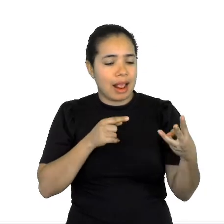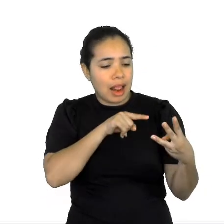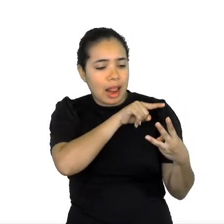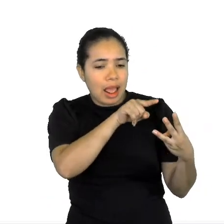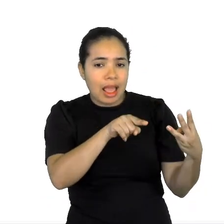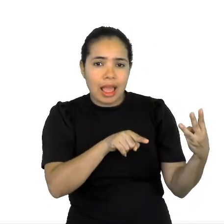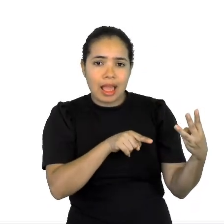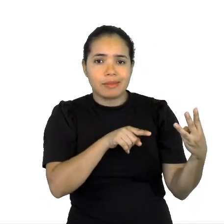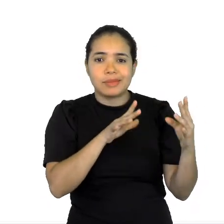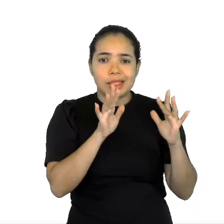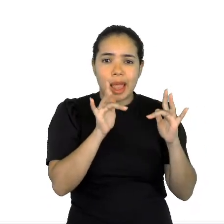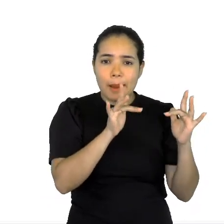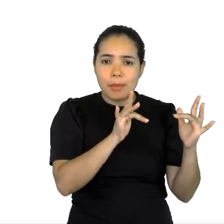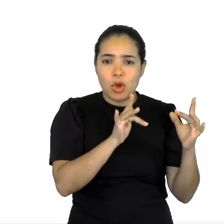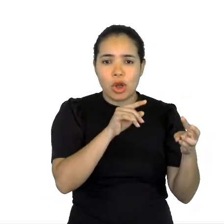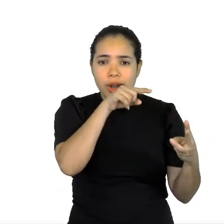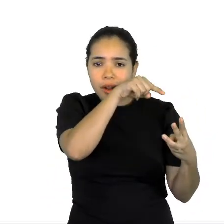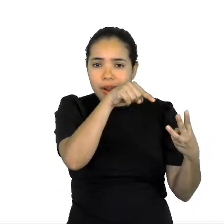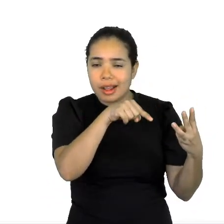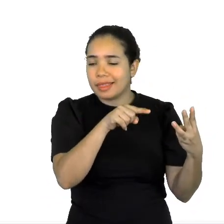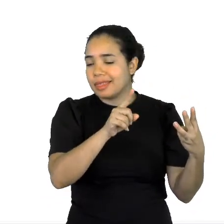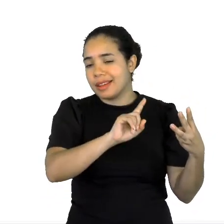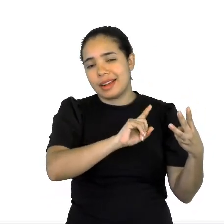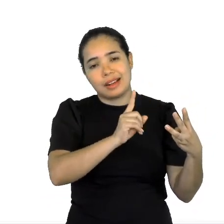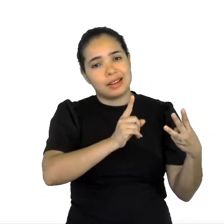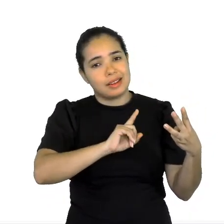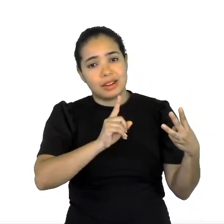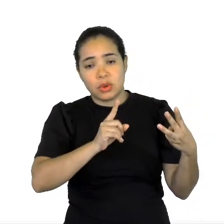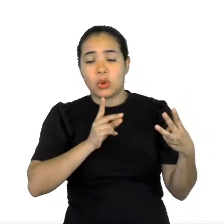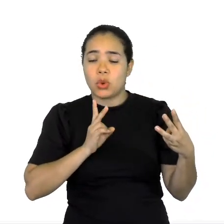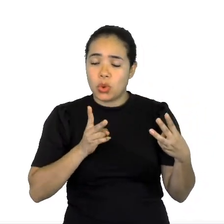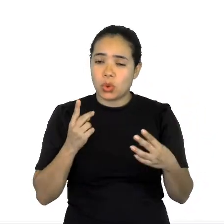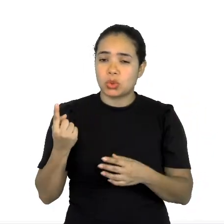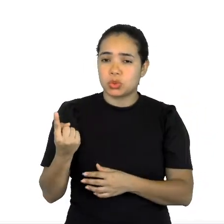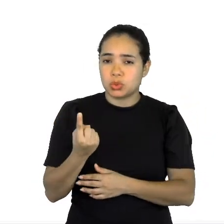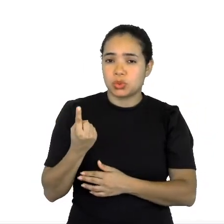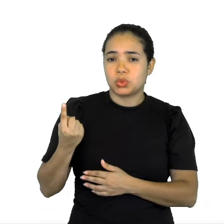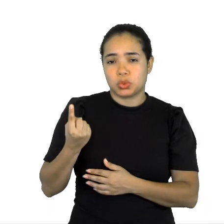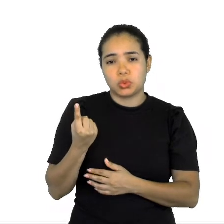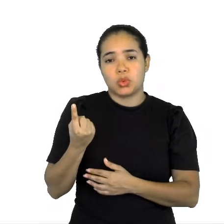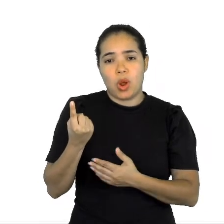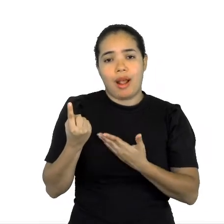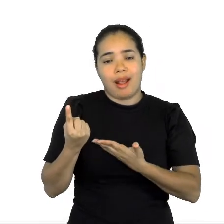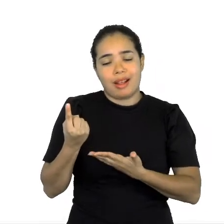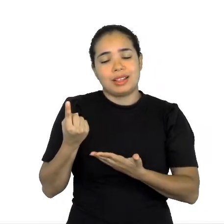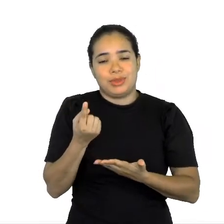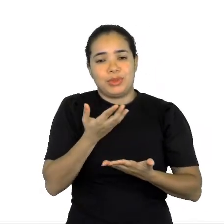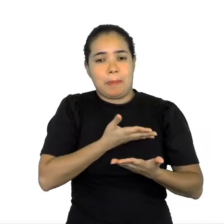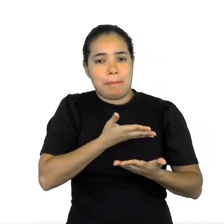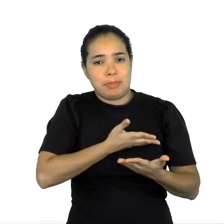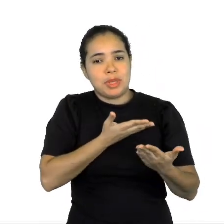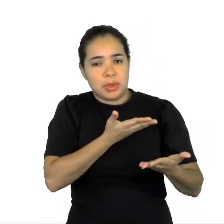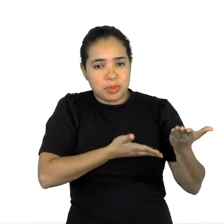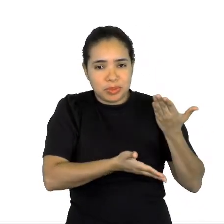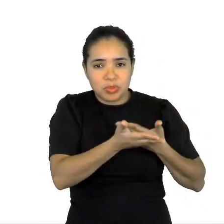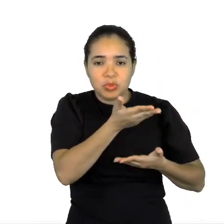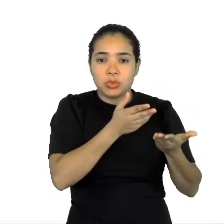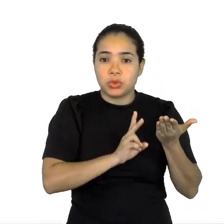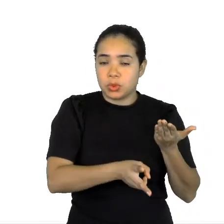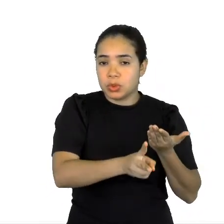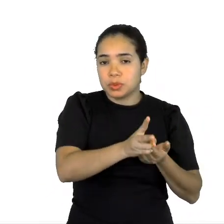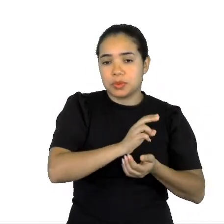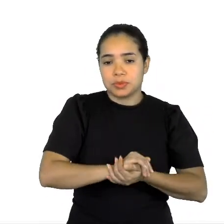Com nenhum deles. Ela prefere continuar sendo amiga, né, deles. A partir